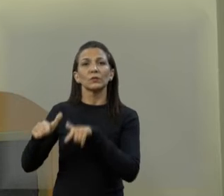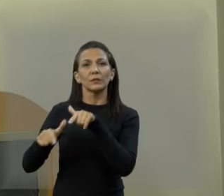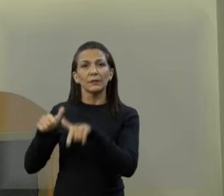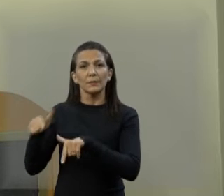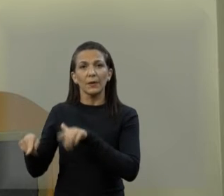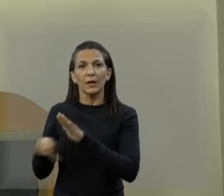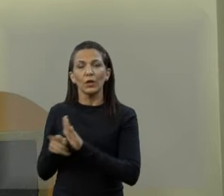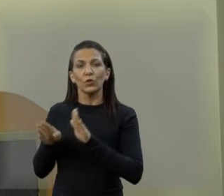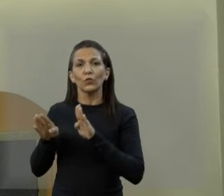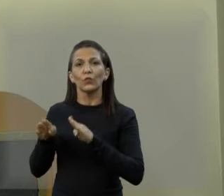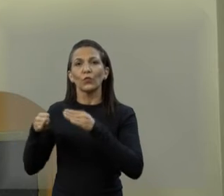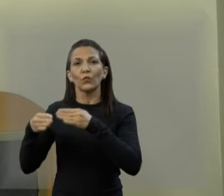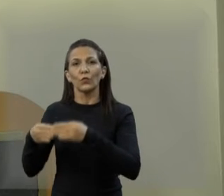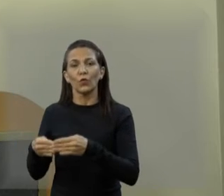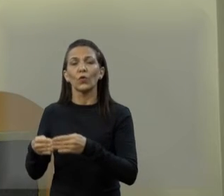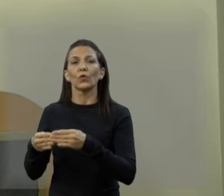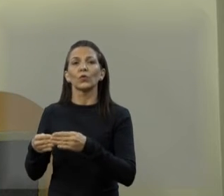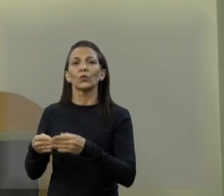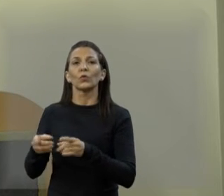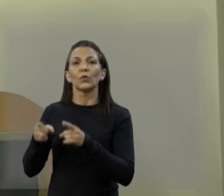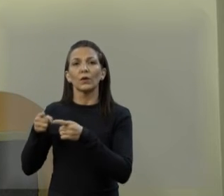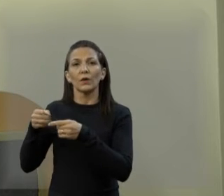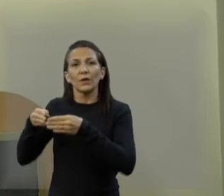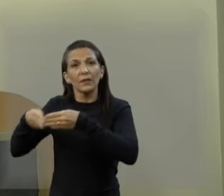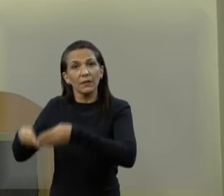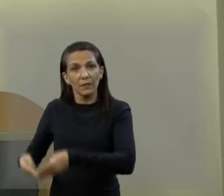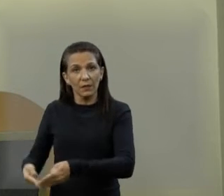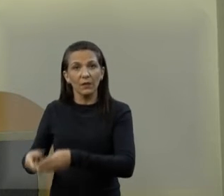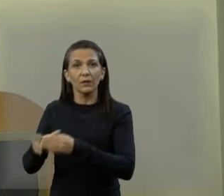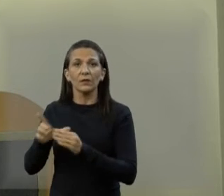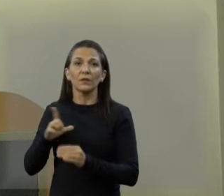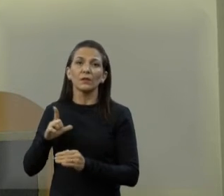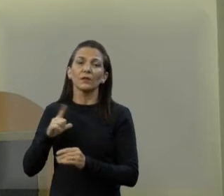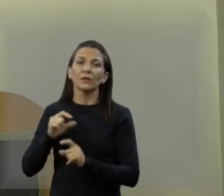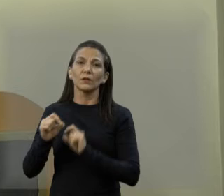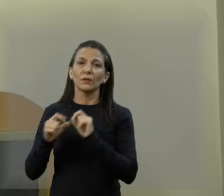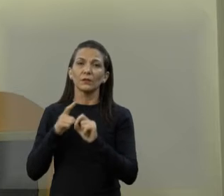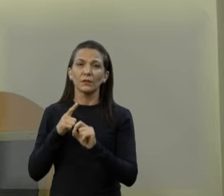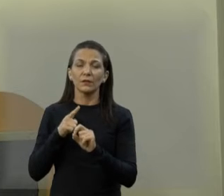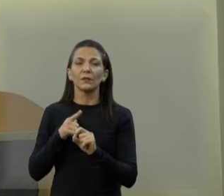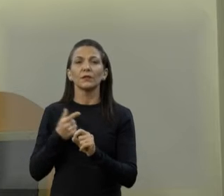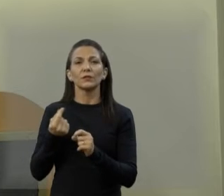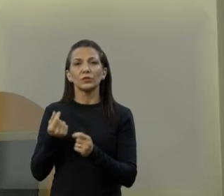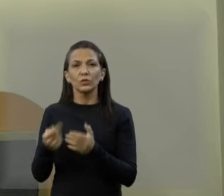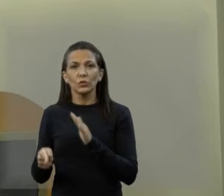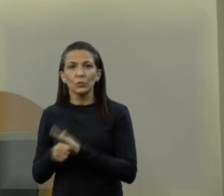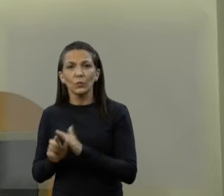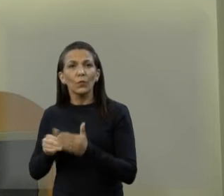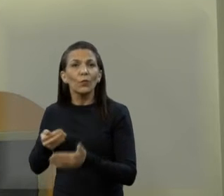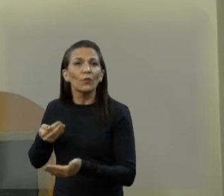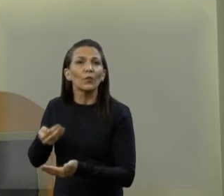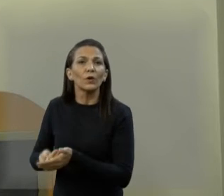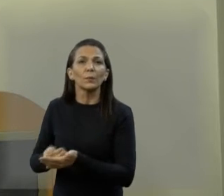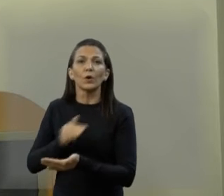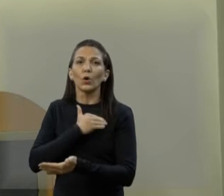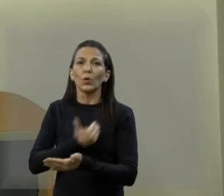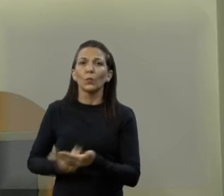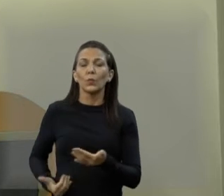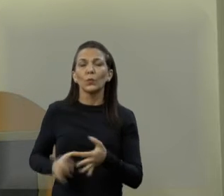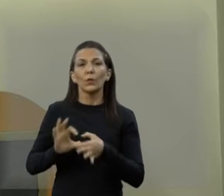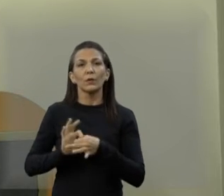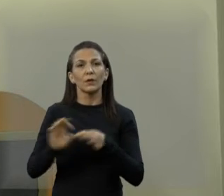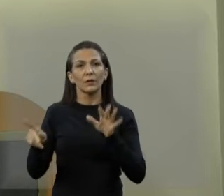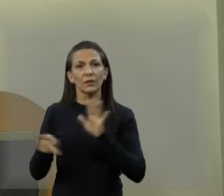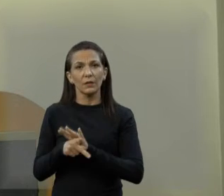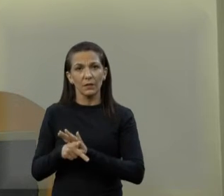Tendo tendo por objetivo facilitar a organização orçamentária e financeira da prestação de serviços públicos disponibilizados